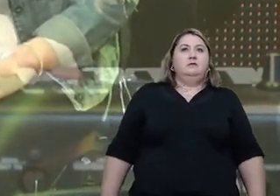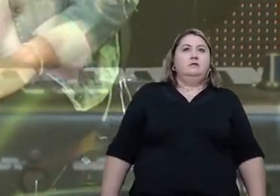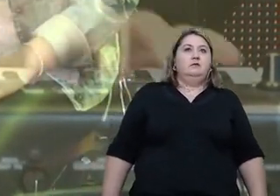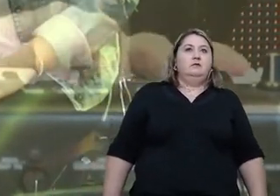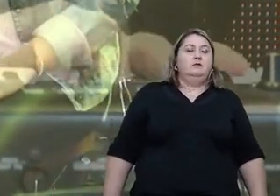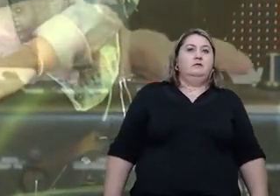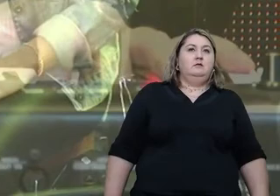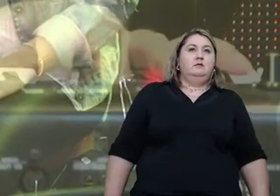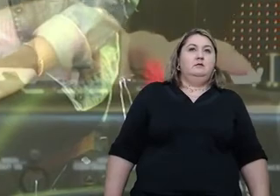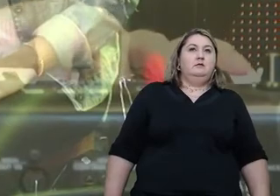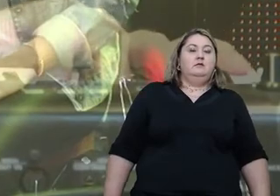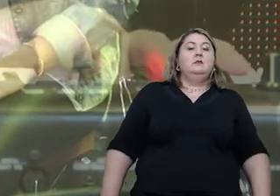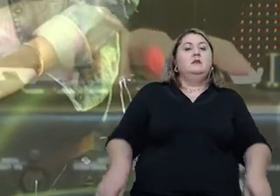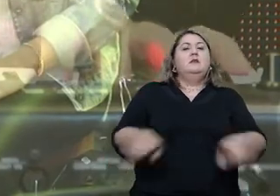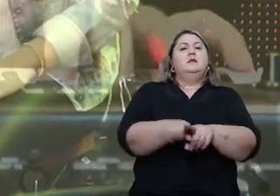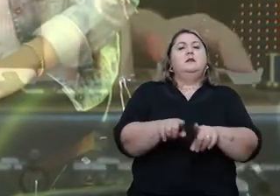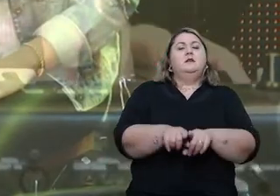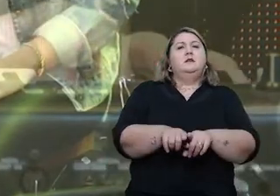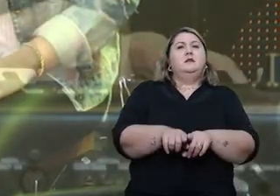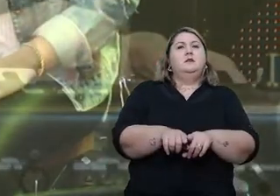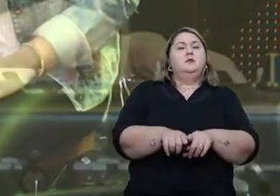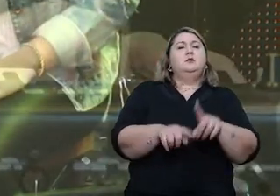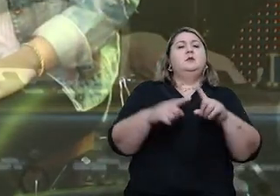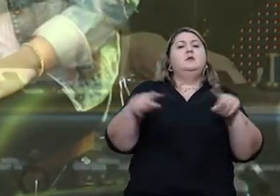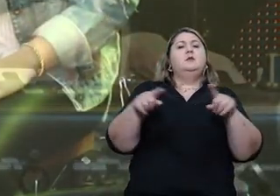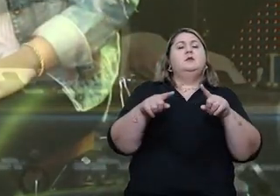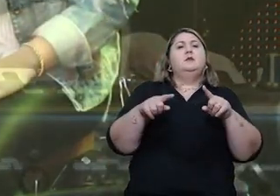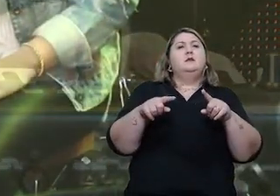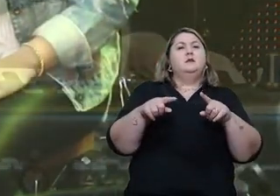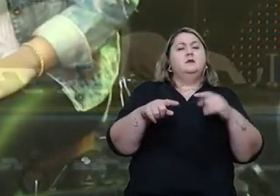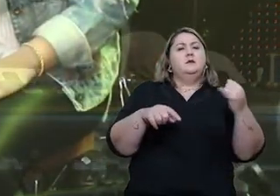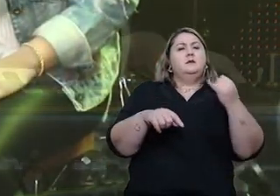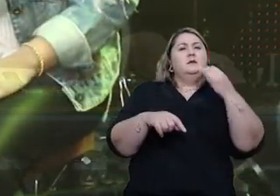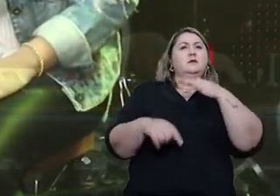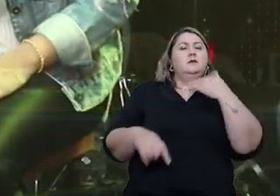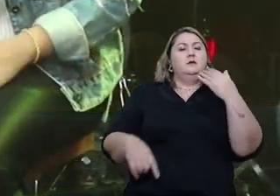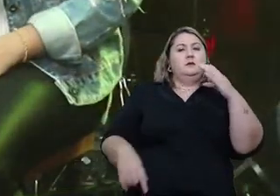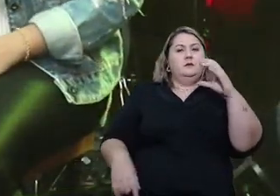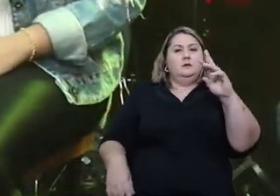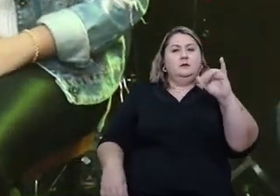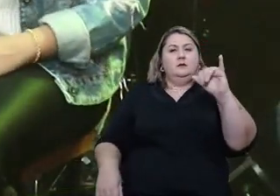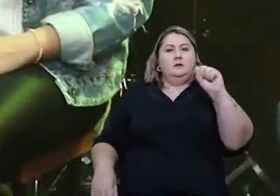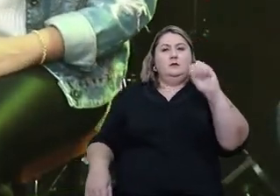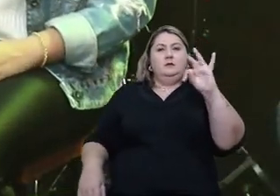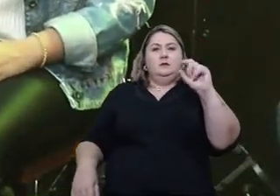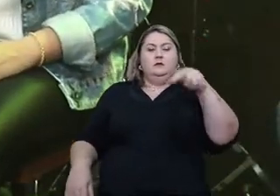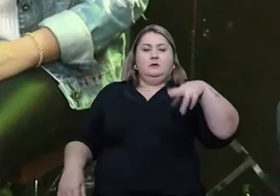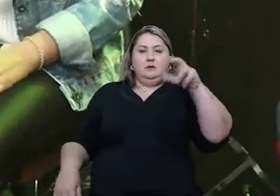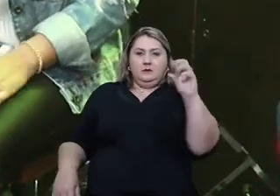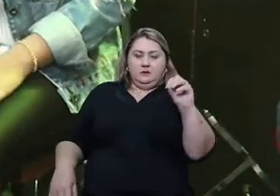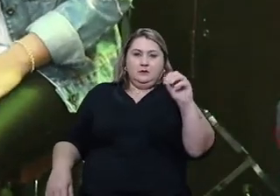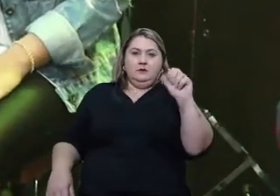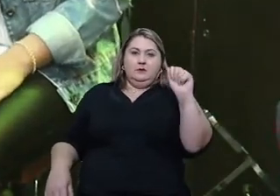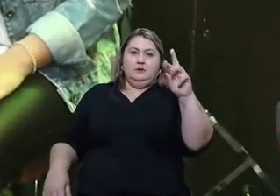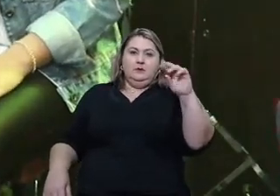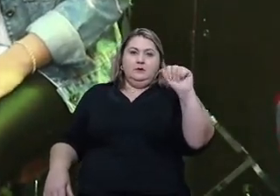Logo em seguida nós perdemos também um grande ídolo para nós, Cristiano Araújo.